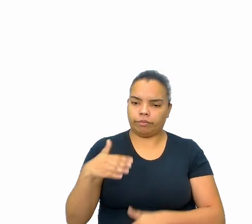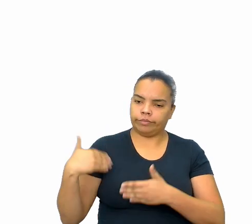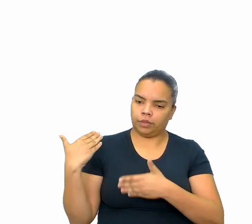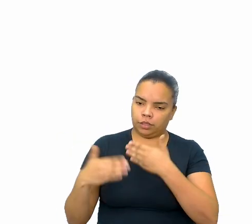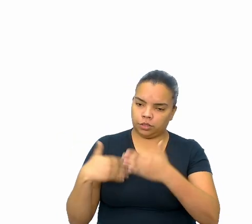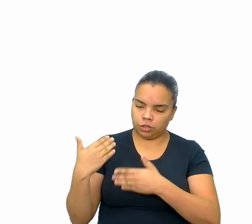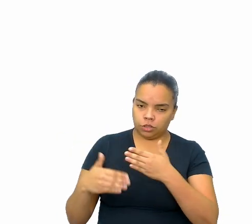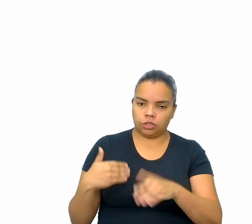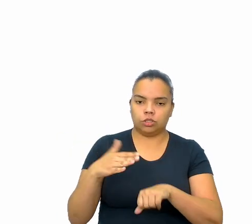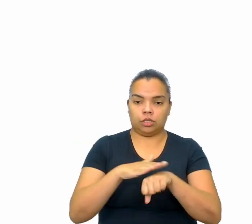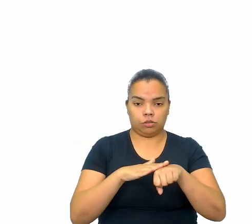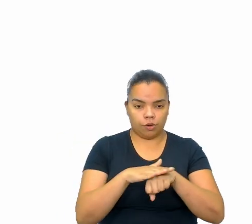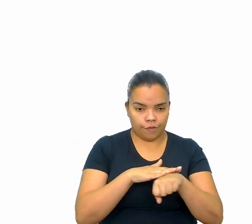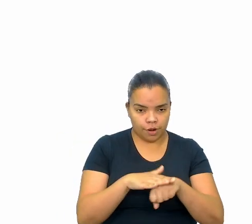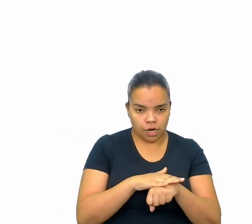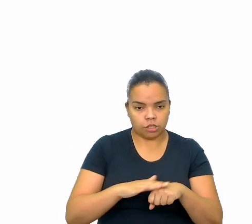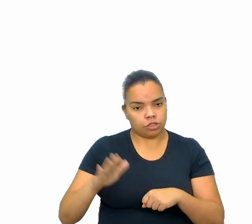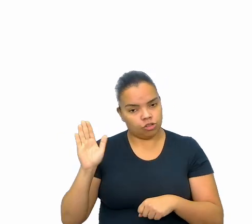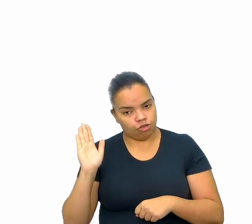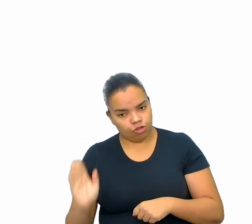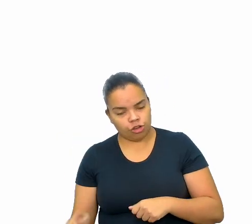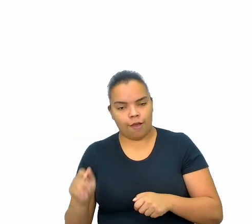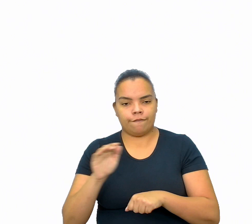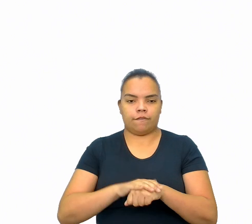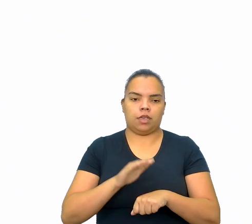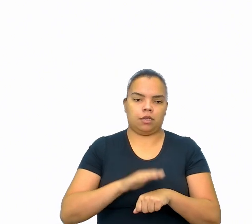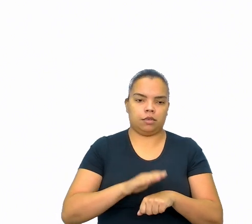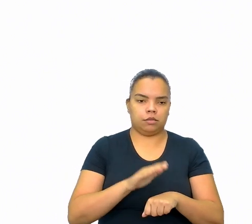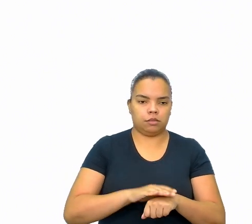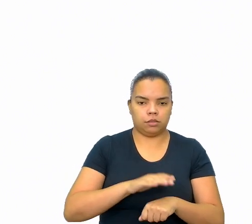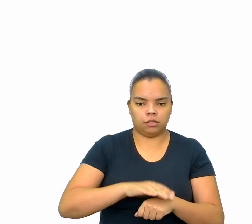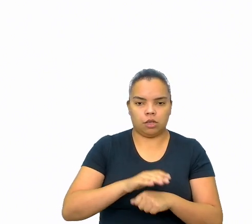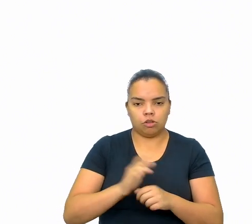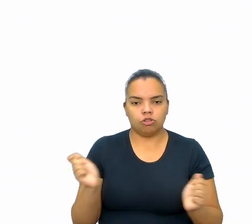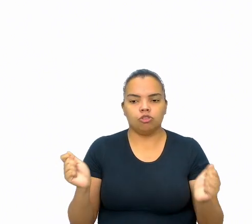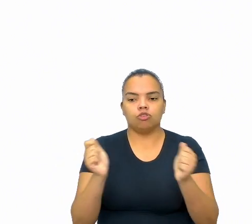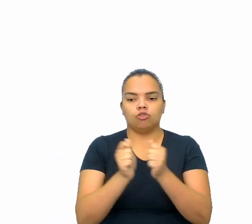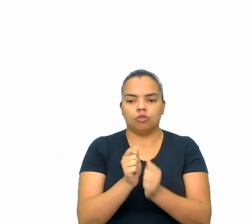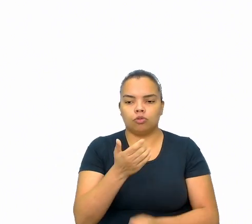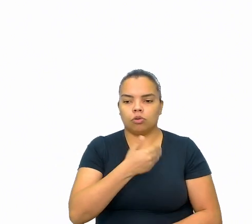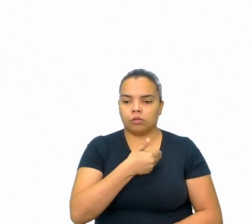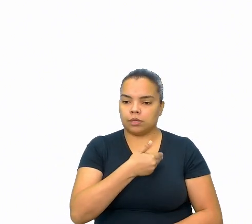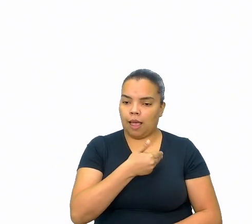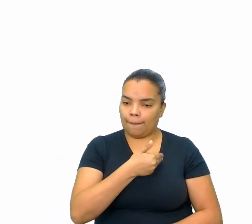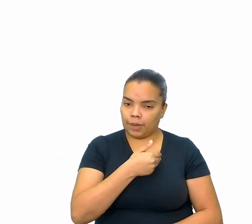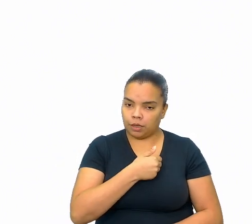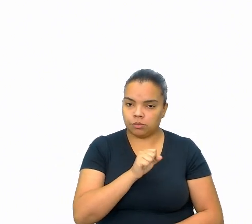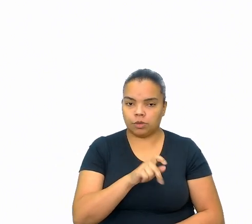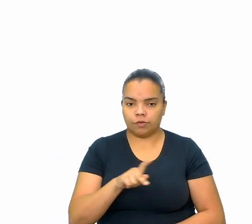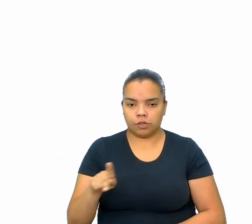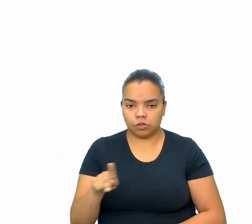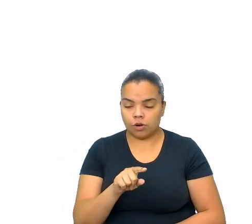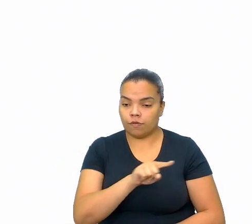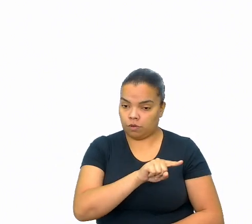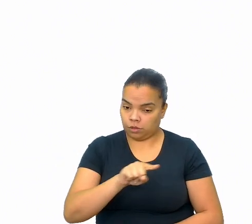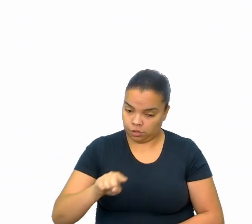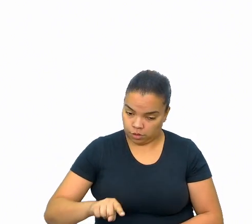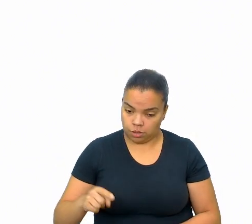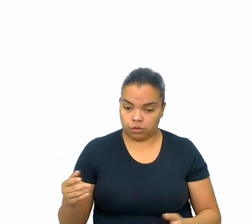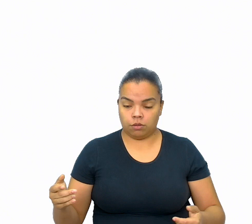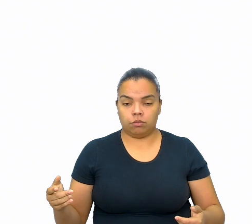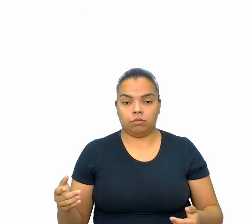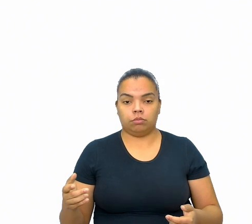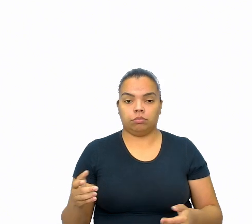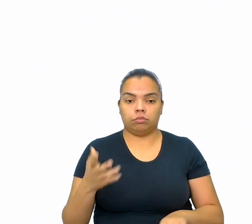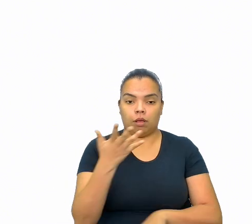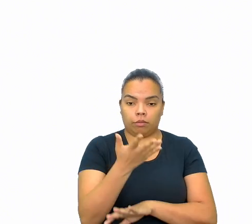da discussão que a gente realizou aqui, junto com dos seus colegas, vocês vão levantar aí quais